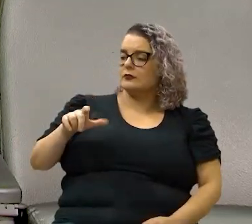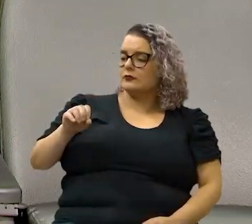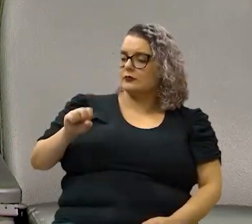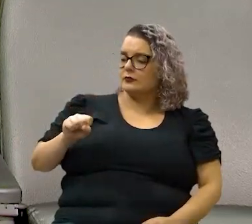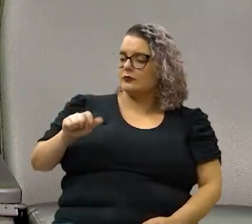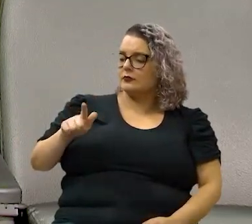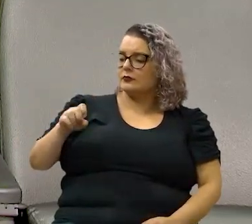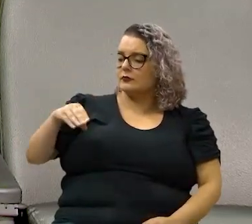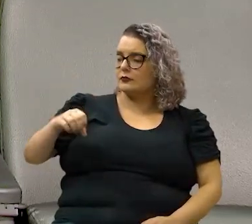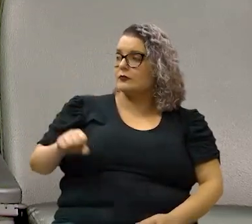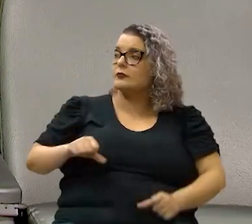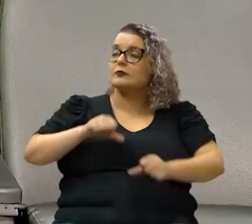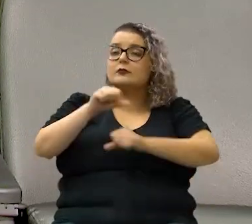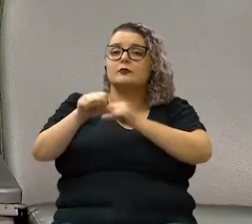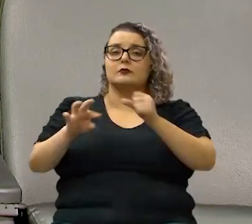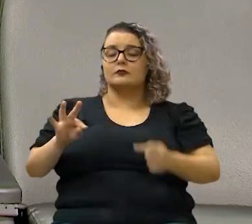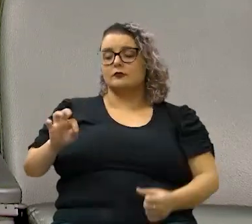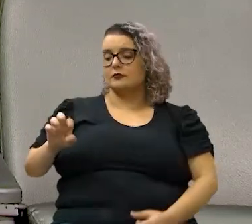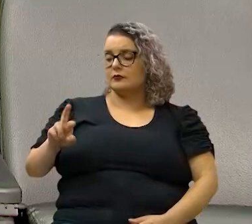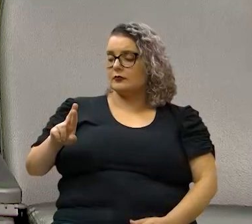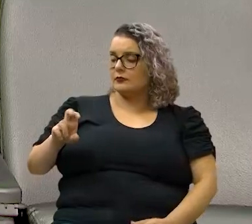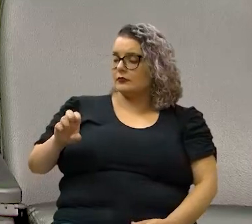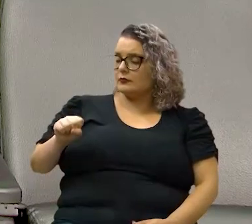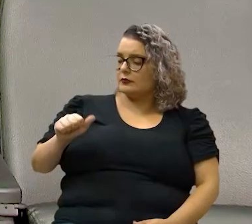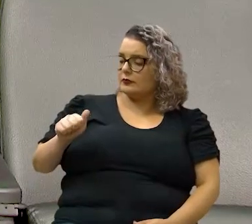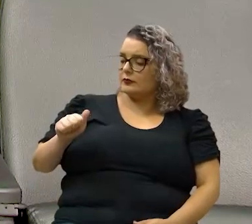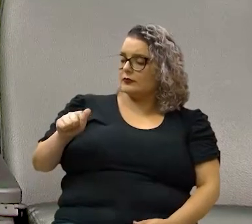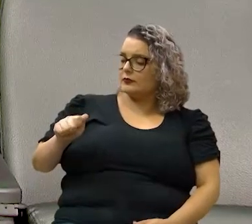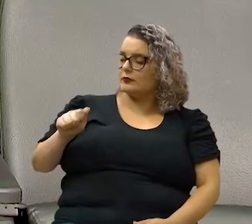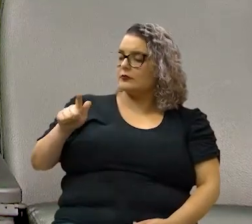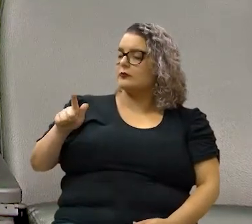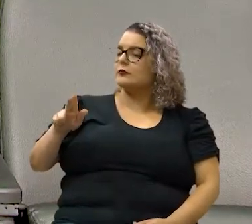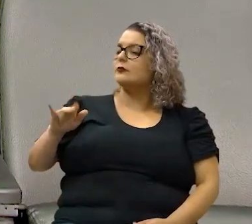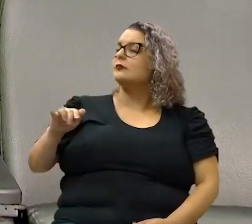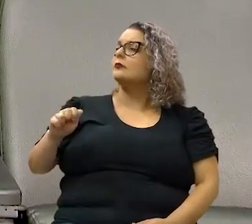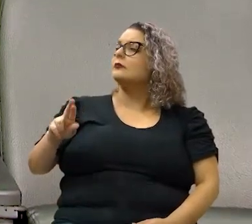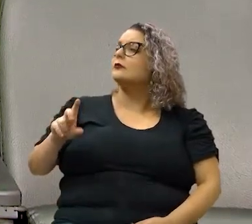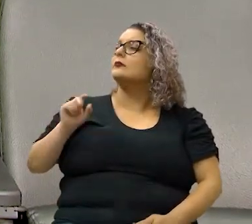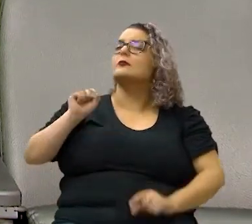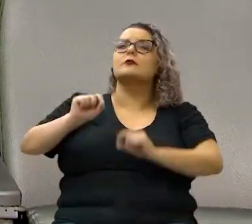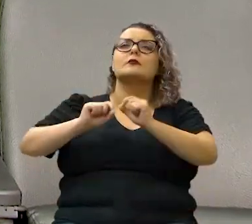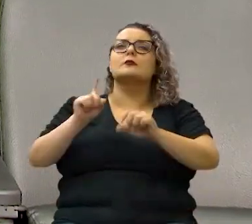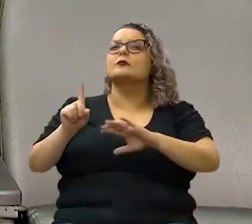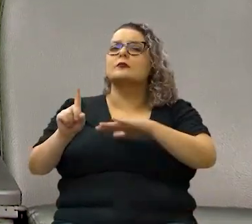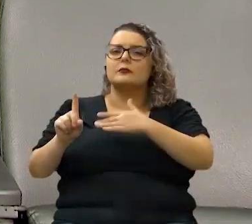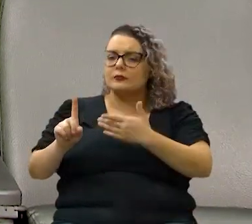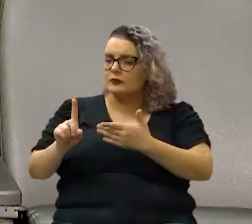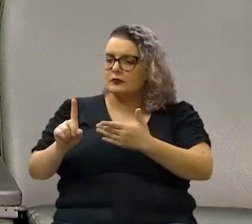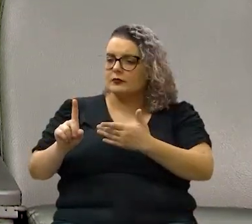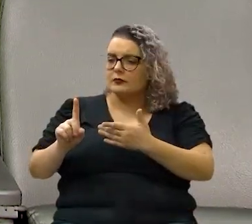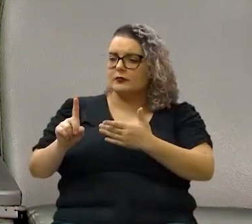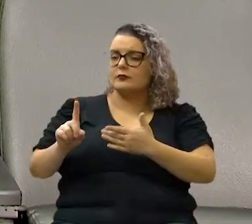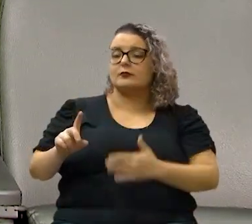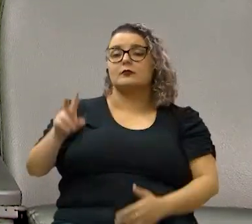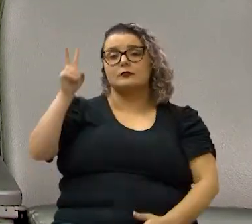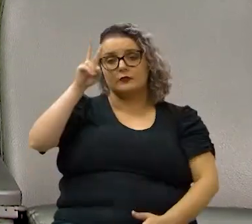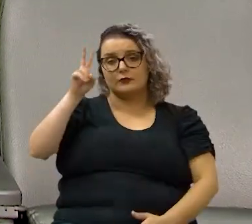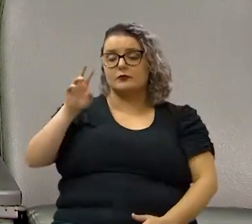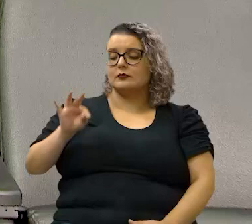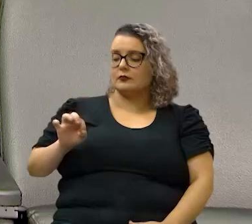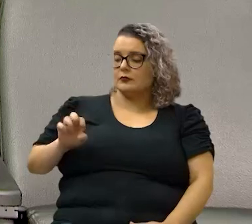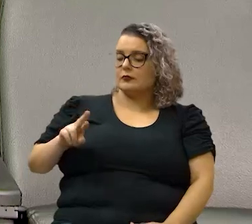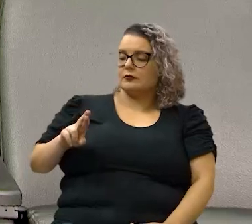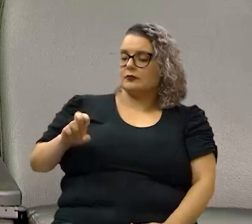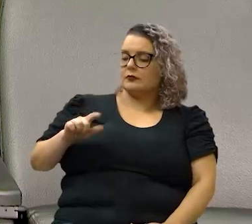para Teatro de Arena Tereza Aguiar. O que essa homenagem representaria? Lembrando que a Tereza